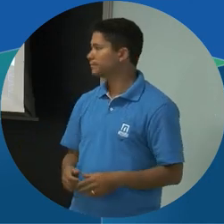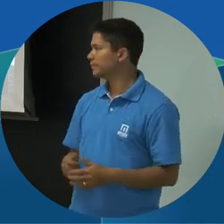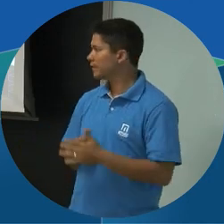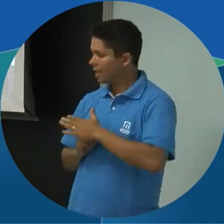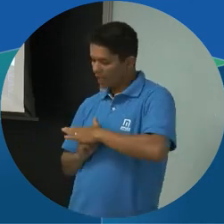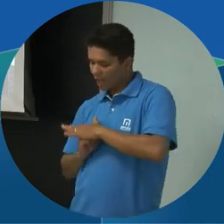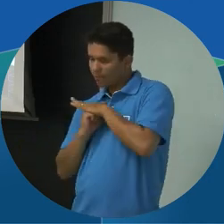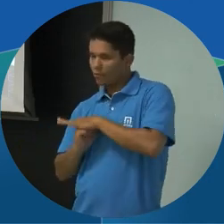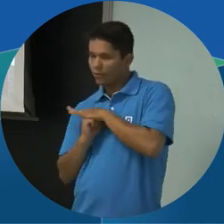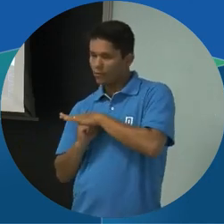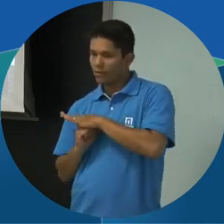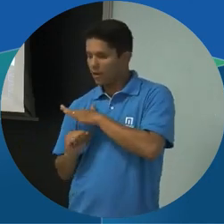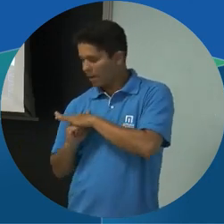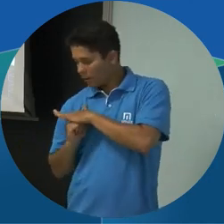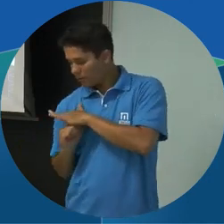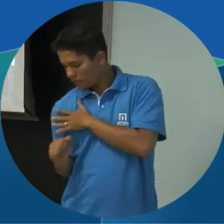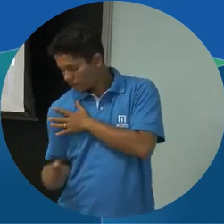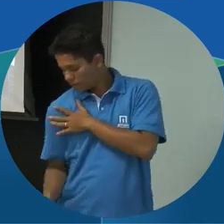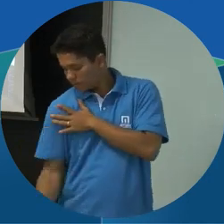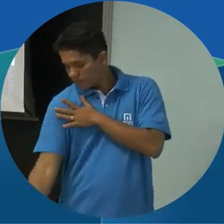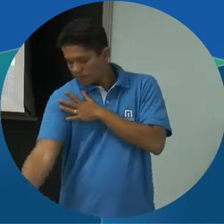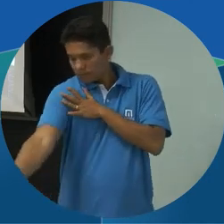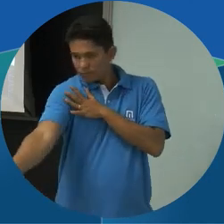apoio cervical ou um apoio